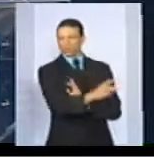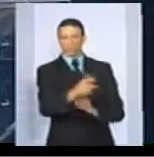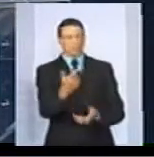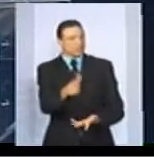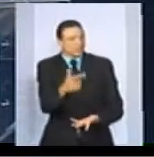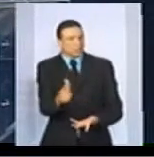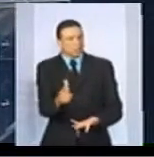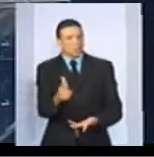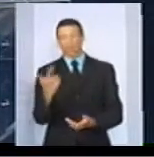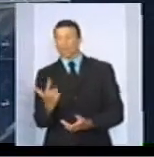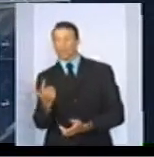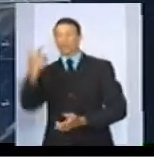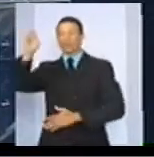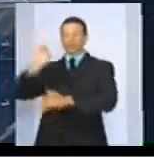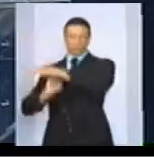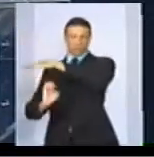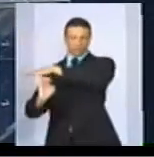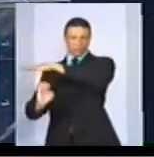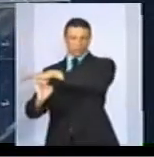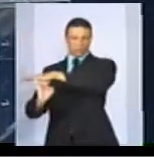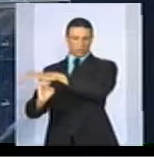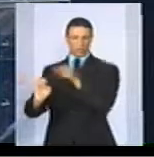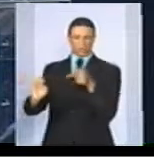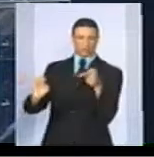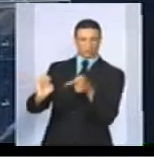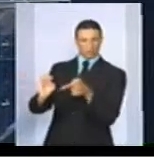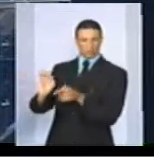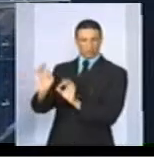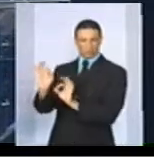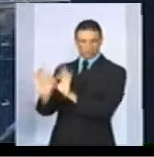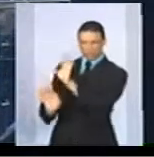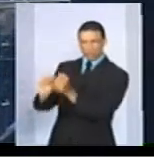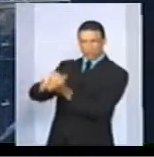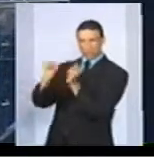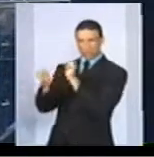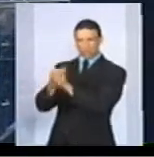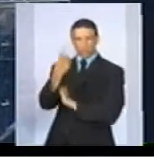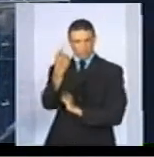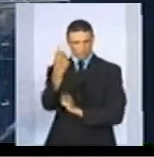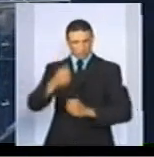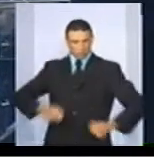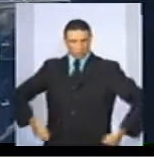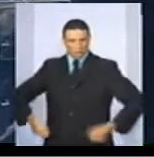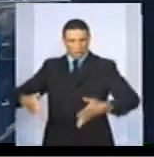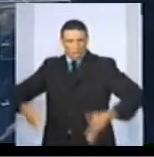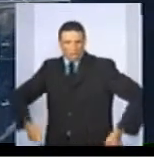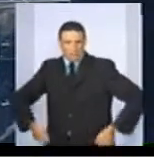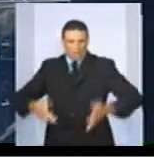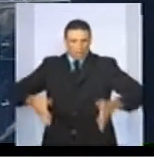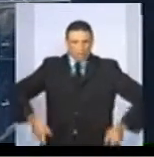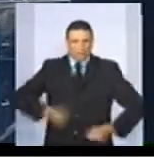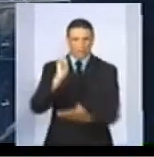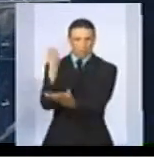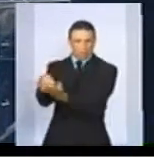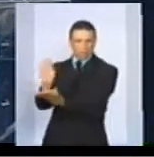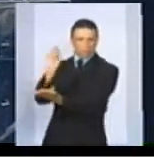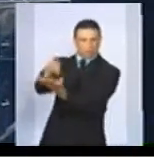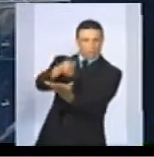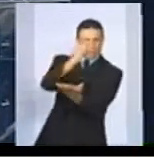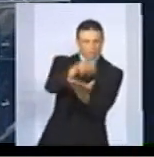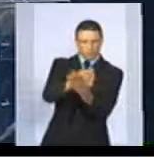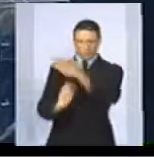as outras empresas que também farão despesas de adaptação no caso as demais que não operam pelo